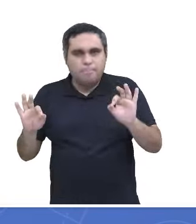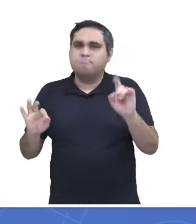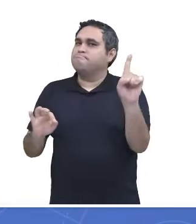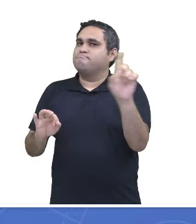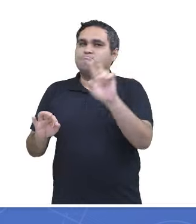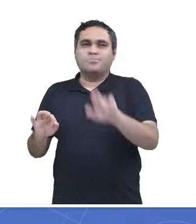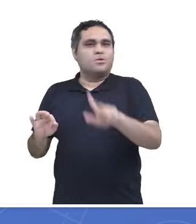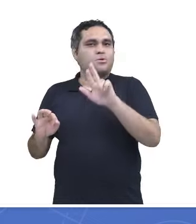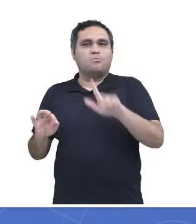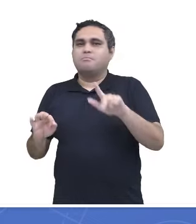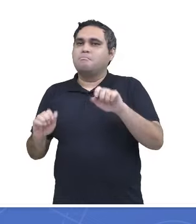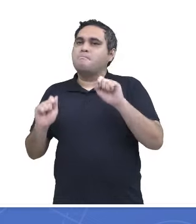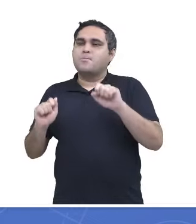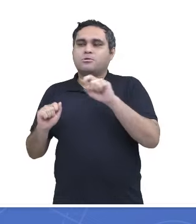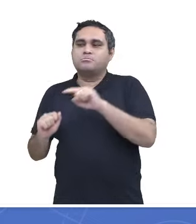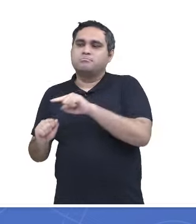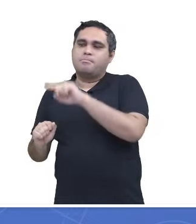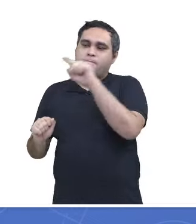de vida,